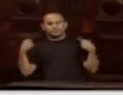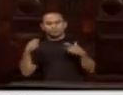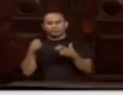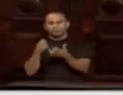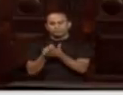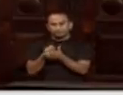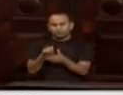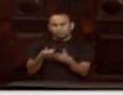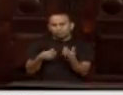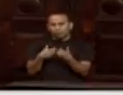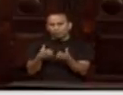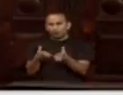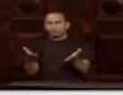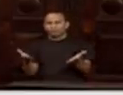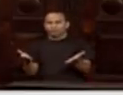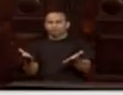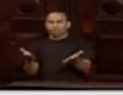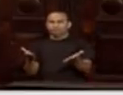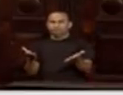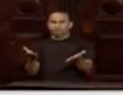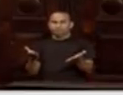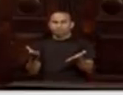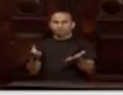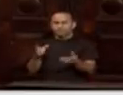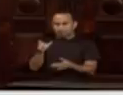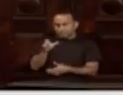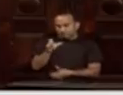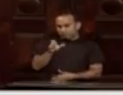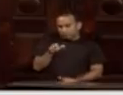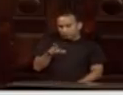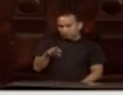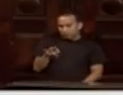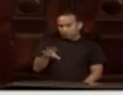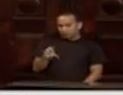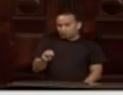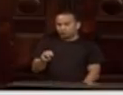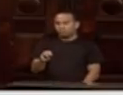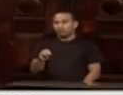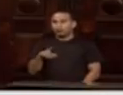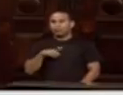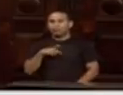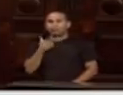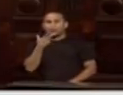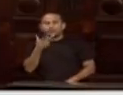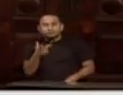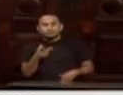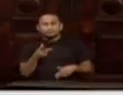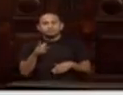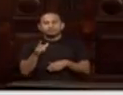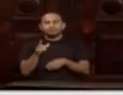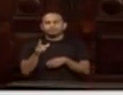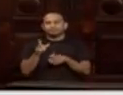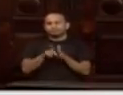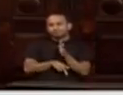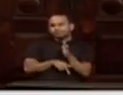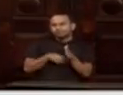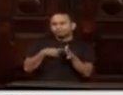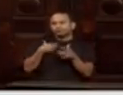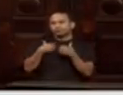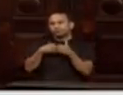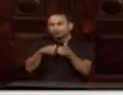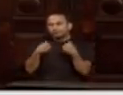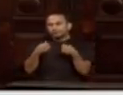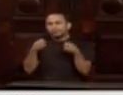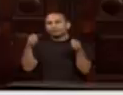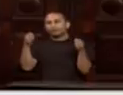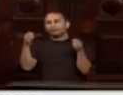conseguimos enfrentar aqui dentro o bilhete único tempo do bilhete único de 2 para 3 anos projeto gente nunca conseguiu voltar aqui dentro